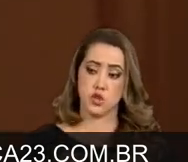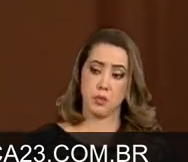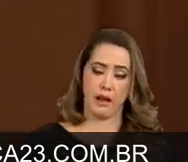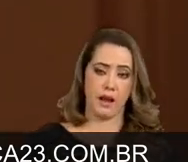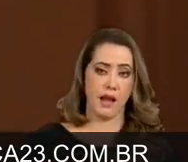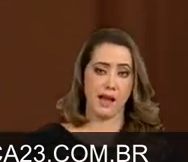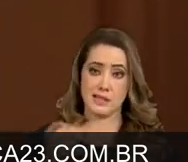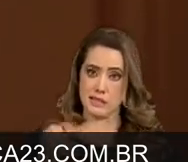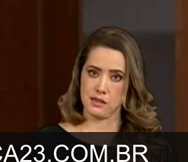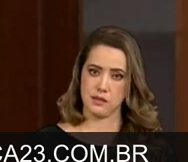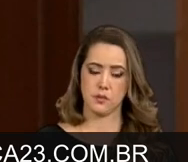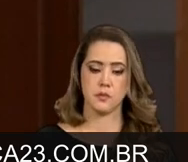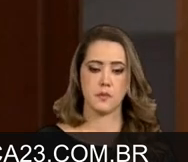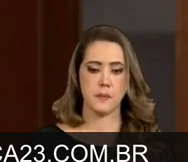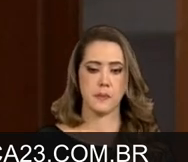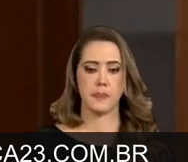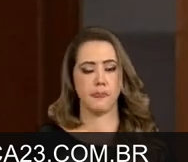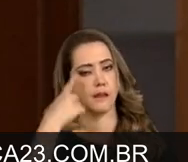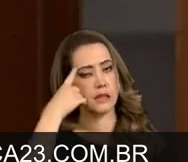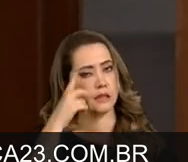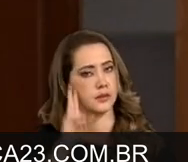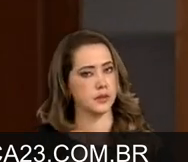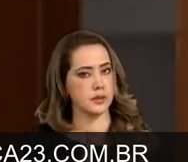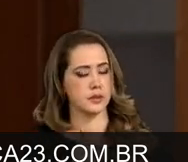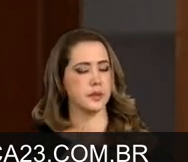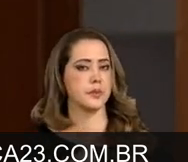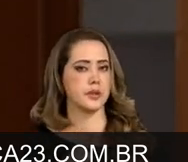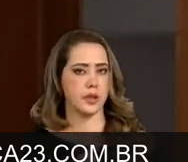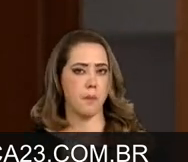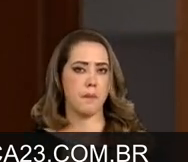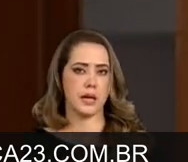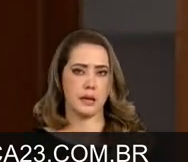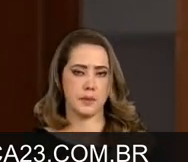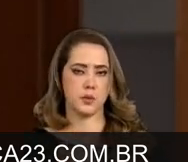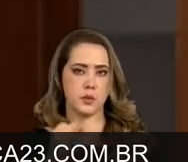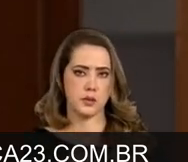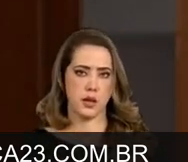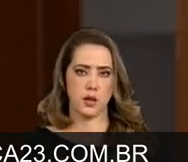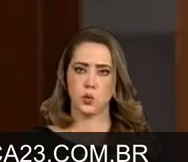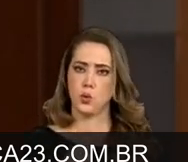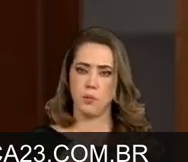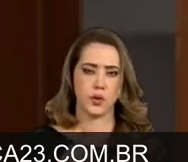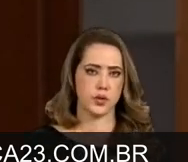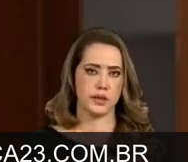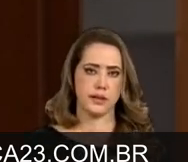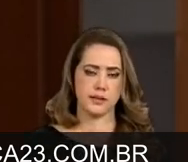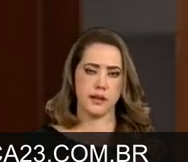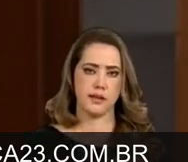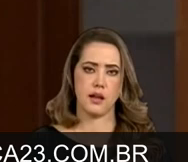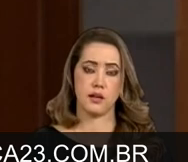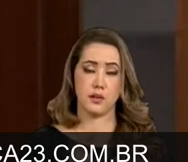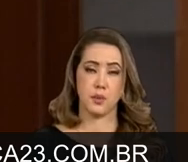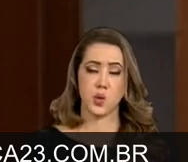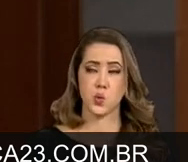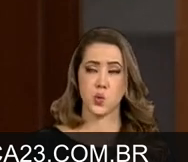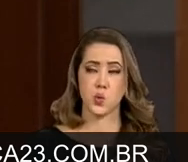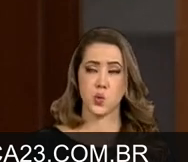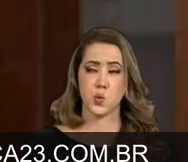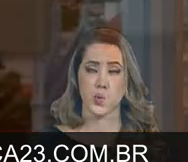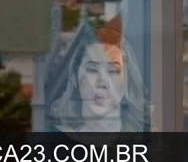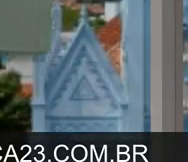parcelas do imóvel em dia. A ideia é sempre ter as parcelas em dia, não deixar atrasar nada, porque os juros só aumentam